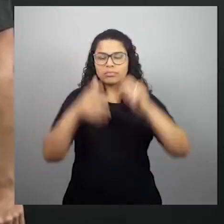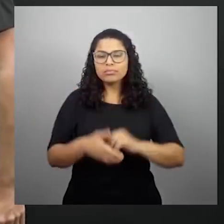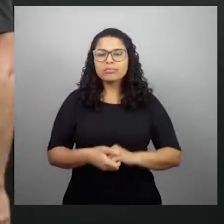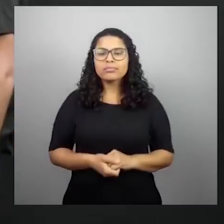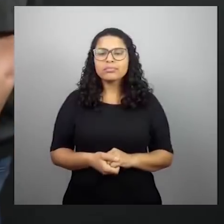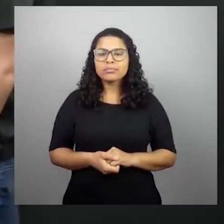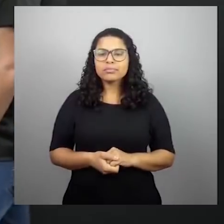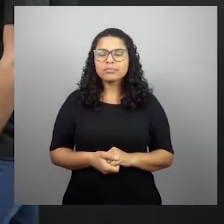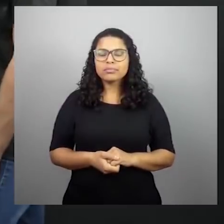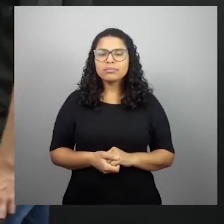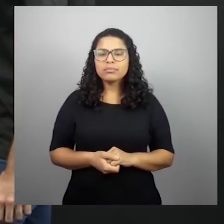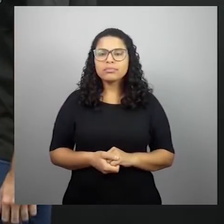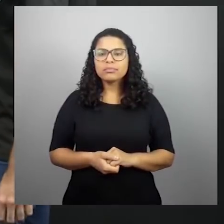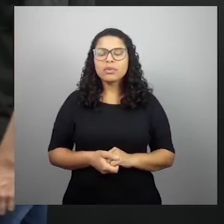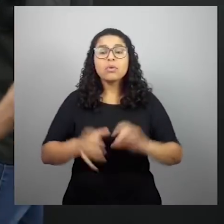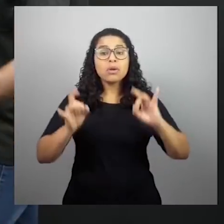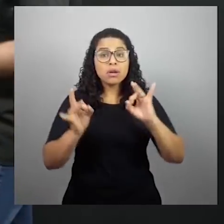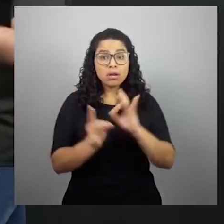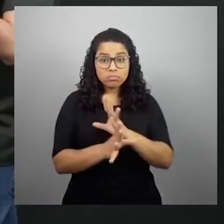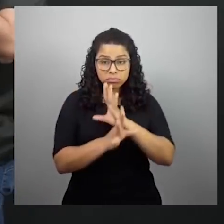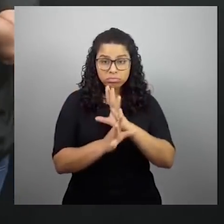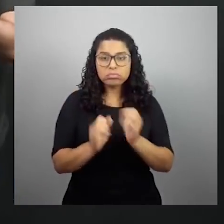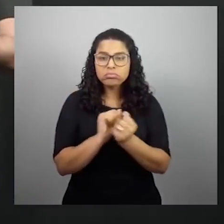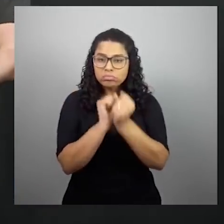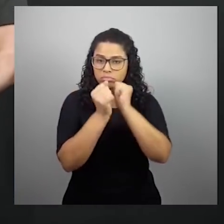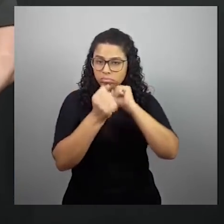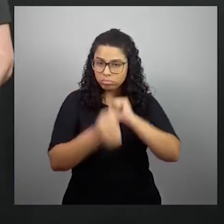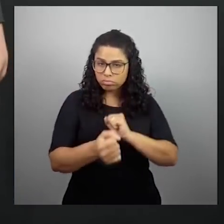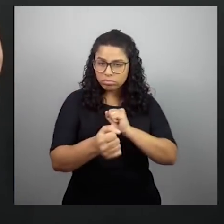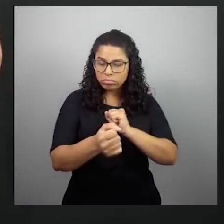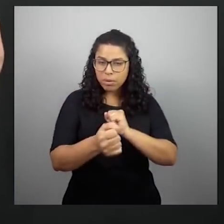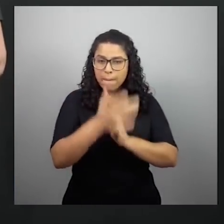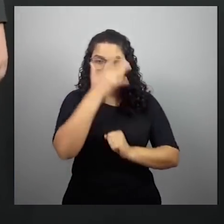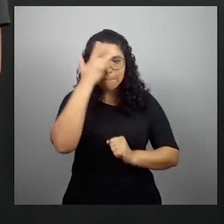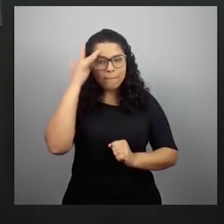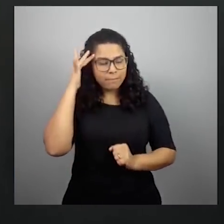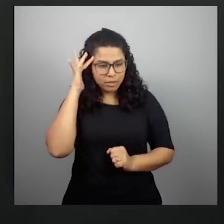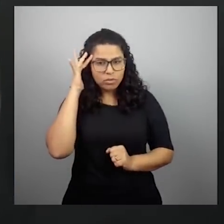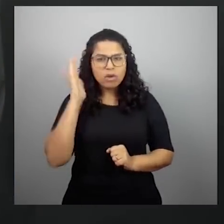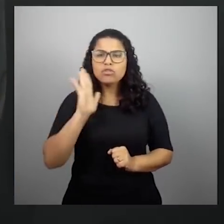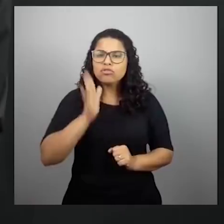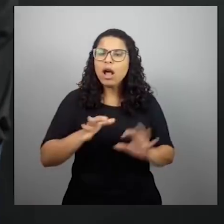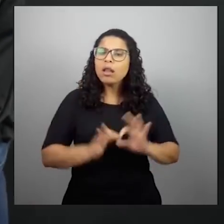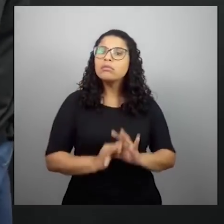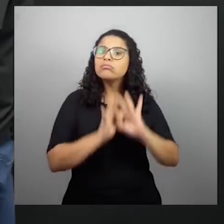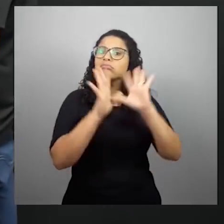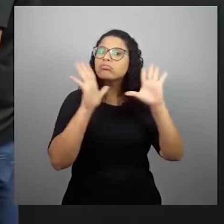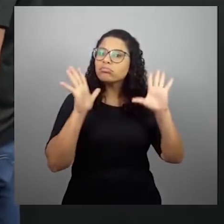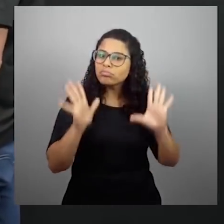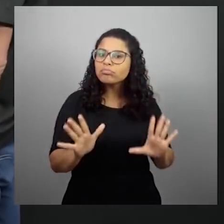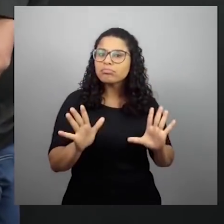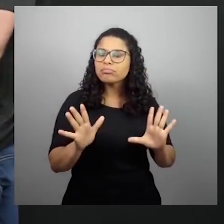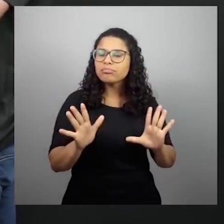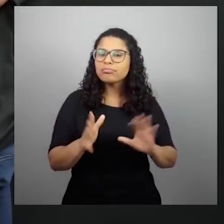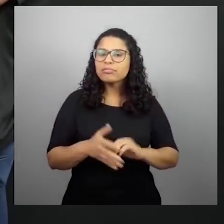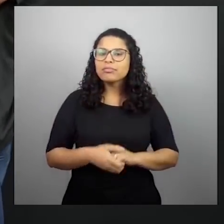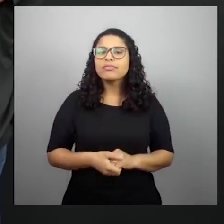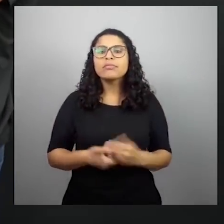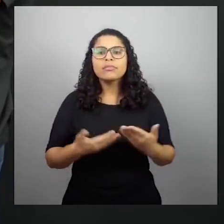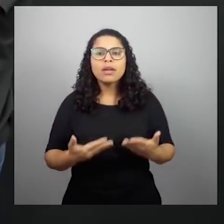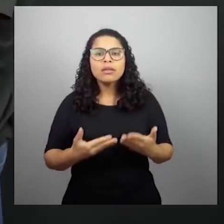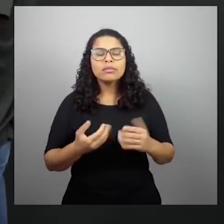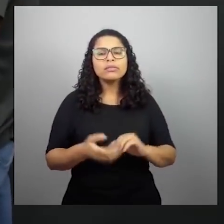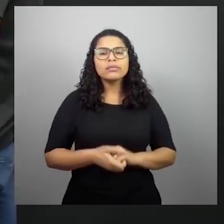com o fim da escravidão, ou seja, quando essas pessoas não estavam mais em condição de cativo, eles eram, portanto, egressos, ou